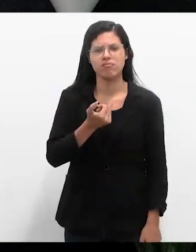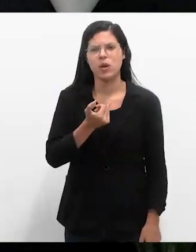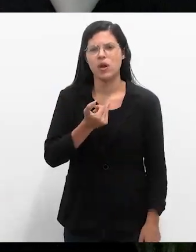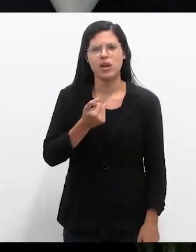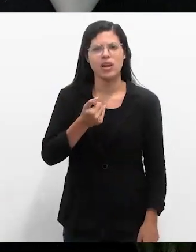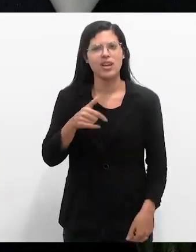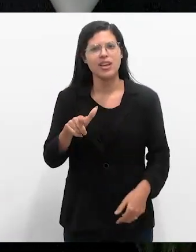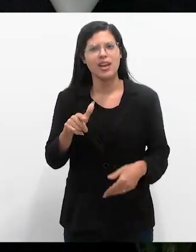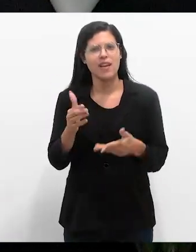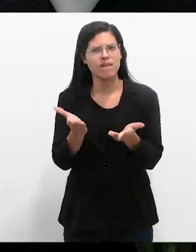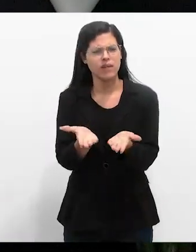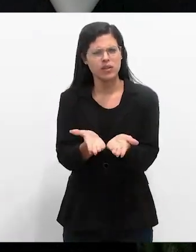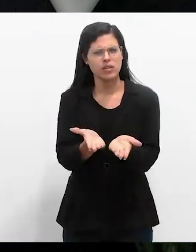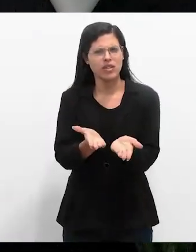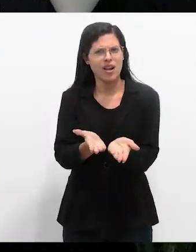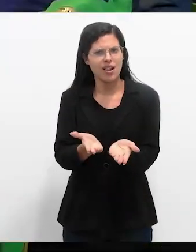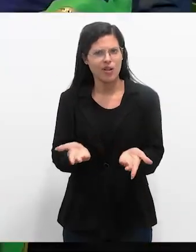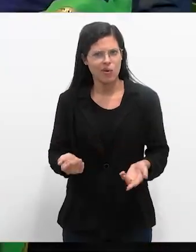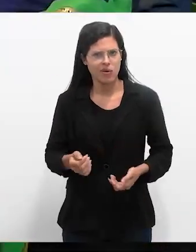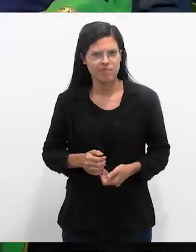é evangélico.